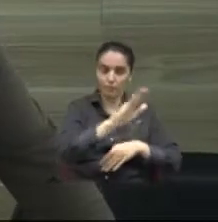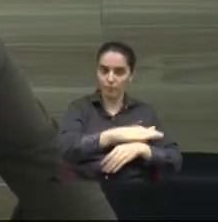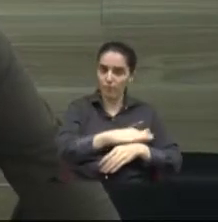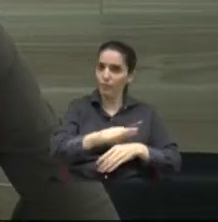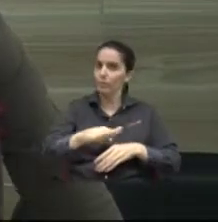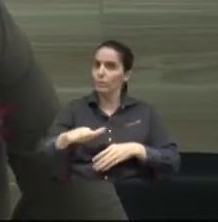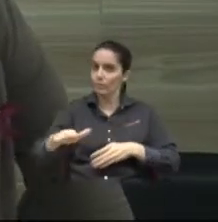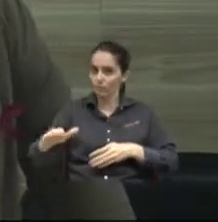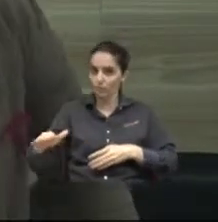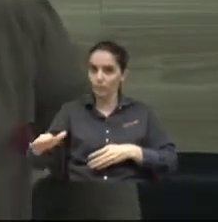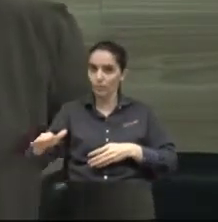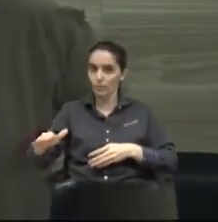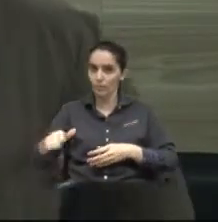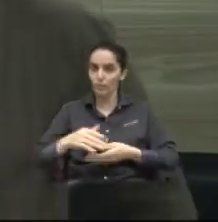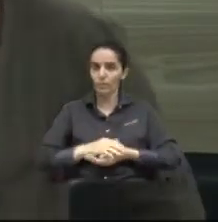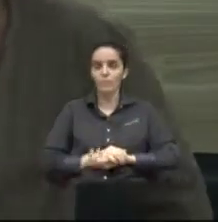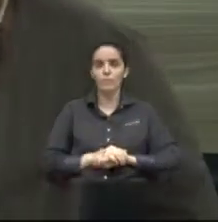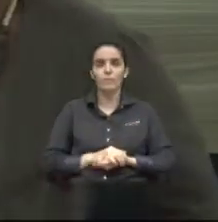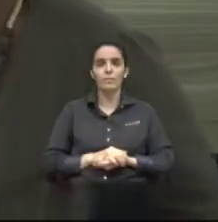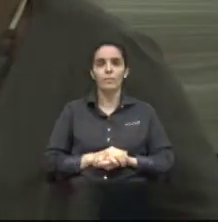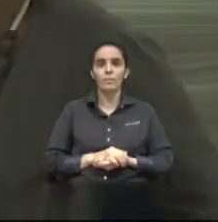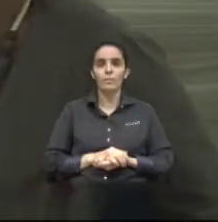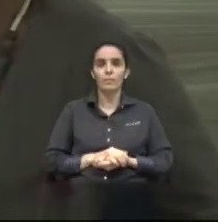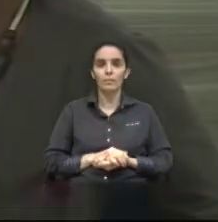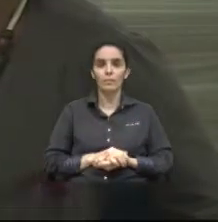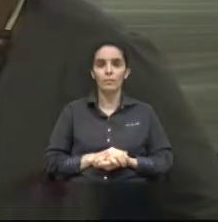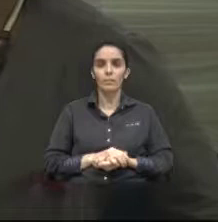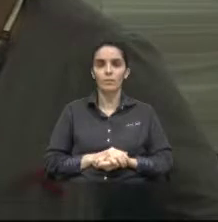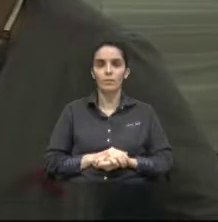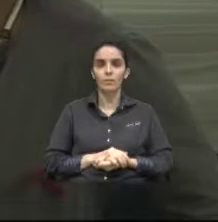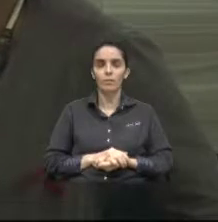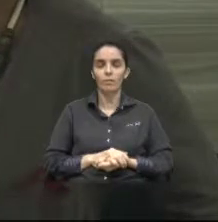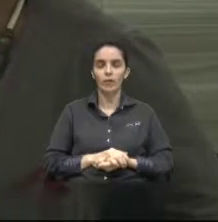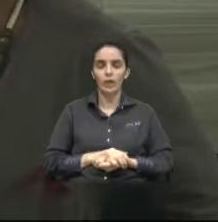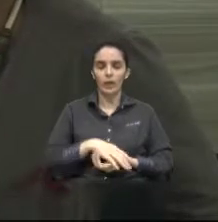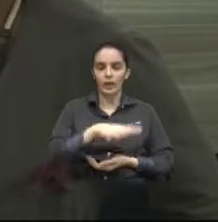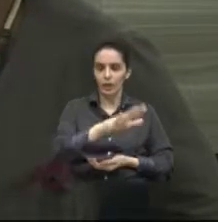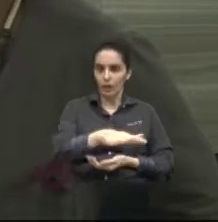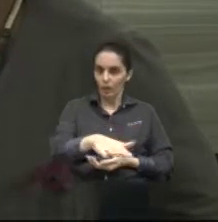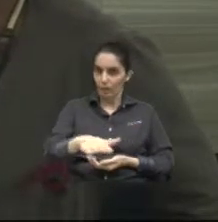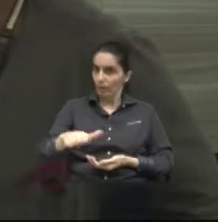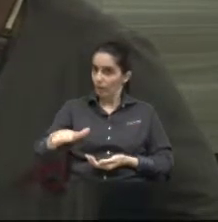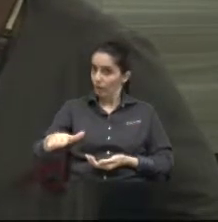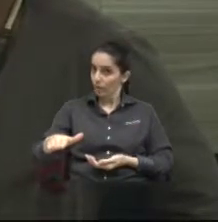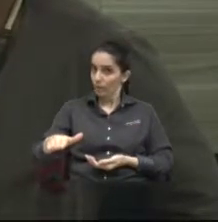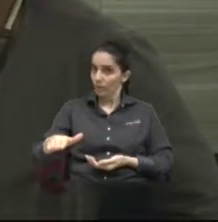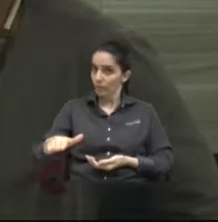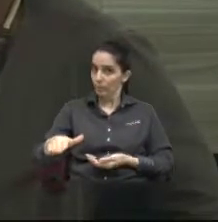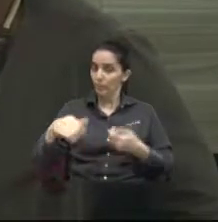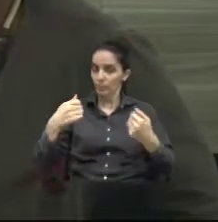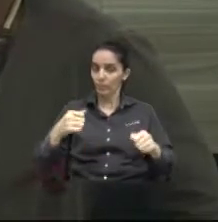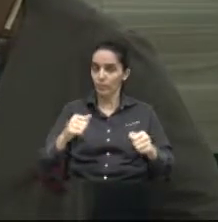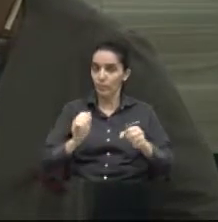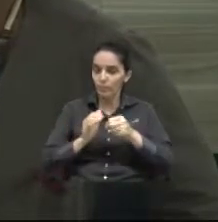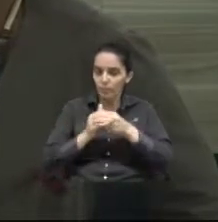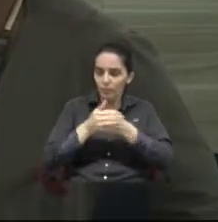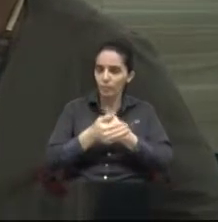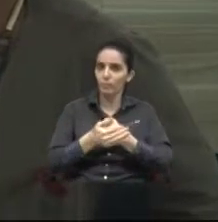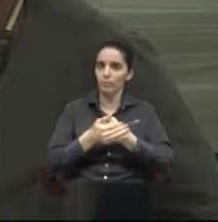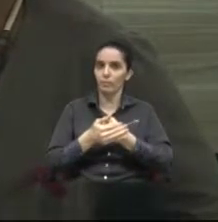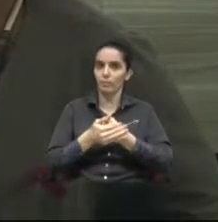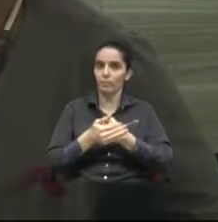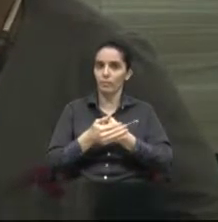estavam lá. Por certo, essas crianças devem ser preservadas, como todos